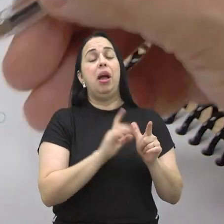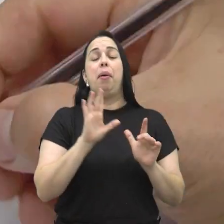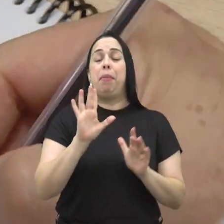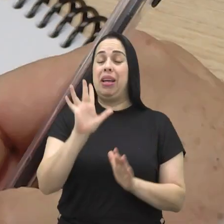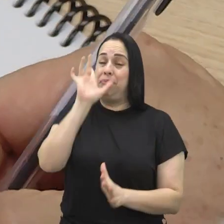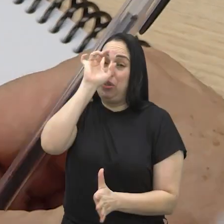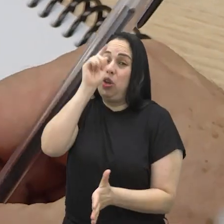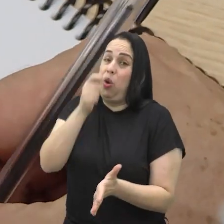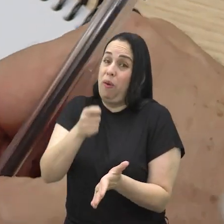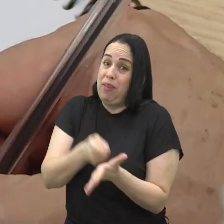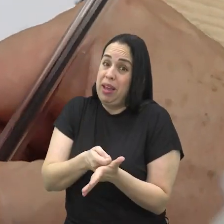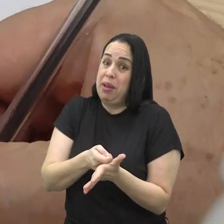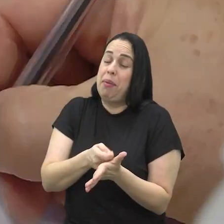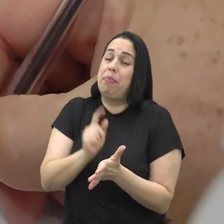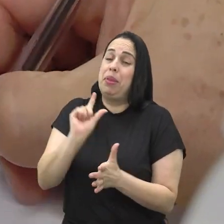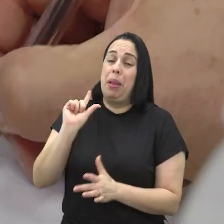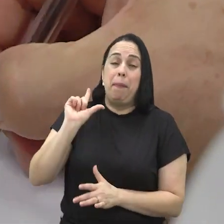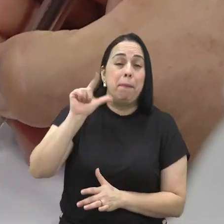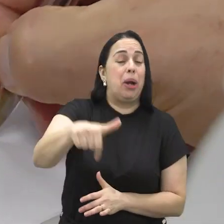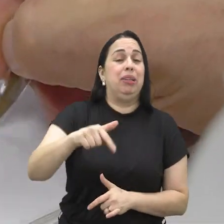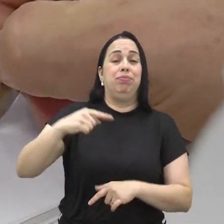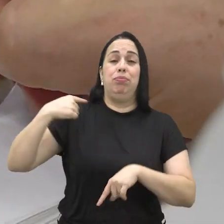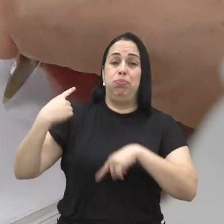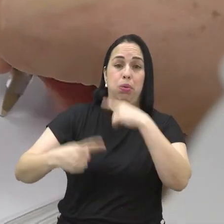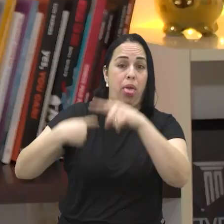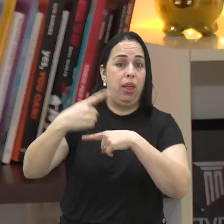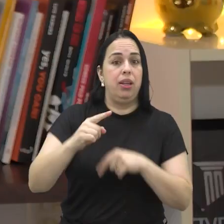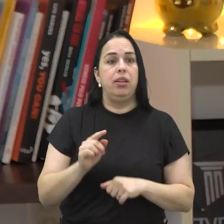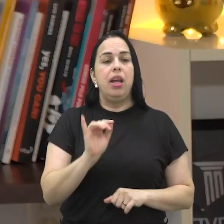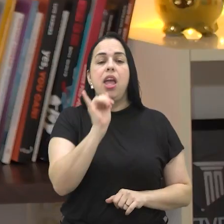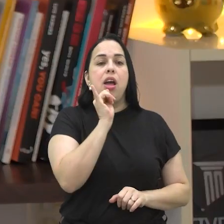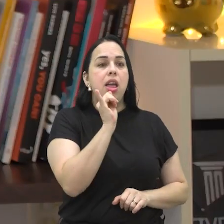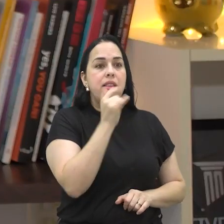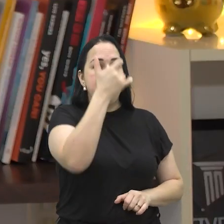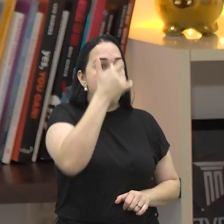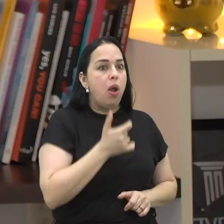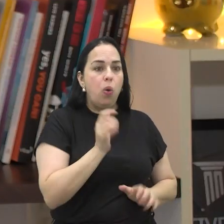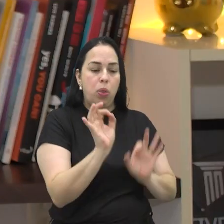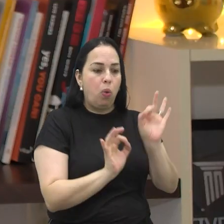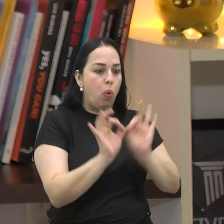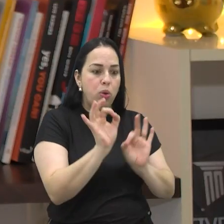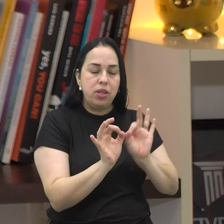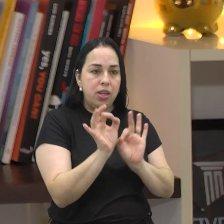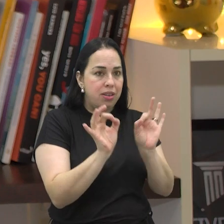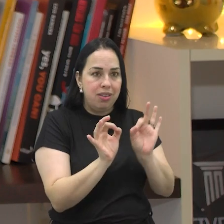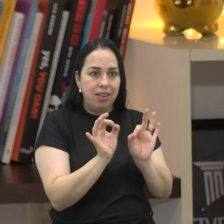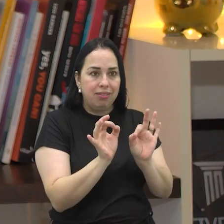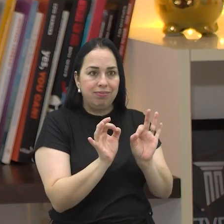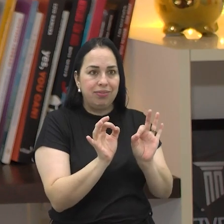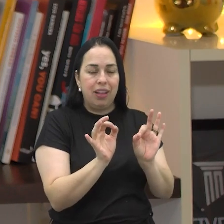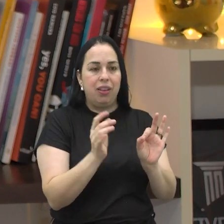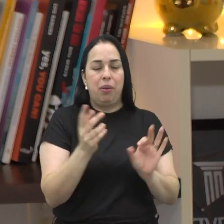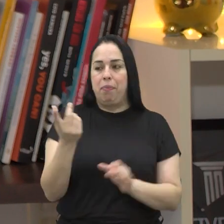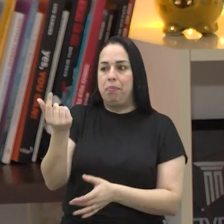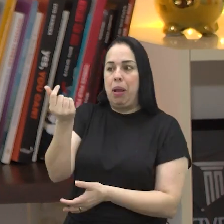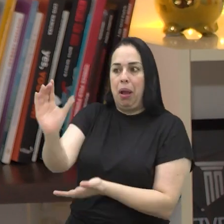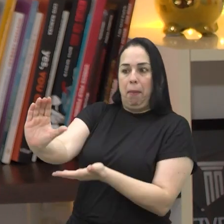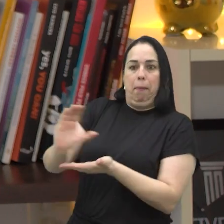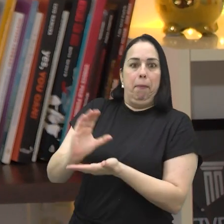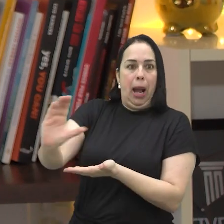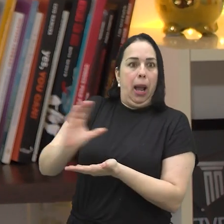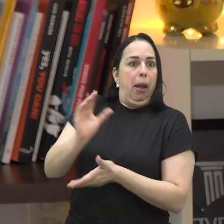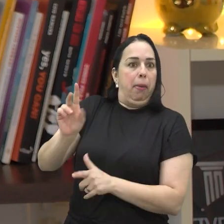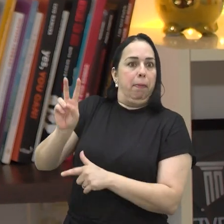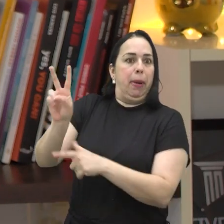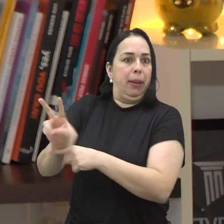solução temporária que pode agravar o problema financeiro. Se eu não estou conseguindo organizar minha vida com o dinheiro que eu tenho, não adianta pegar